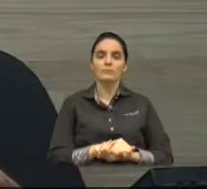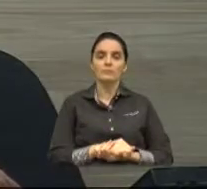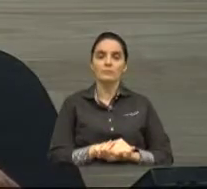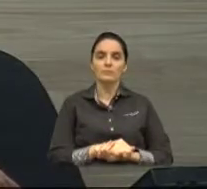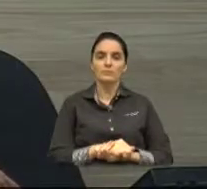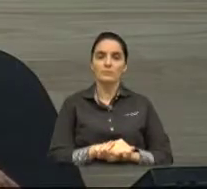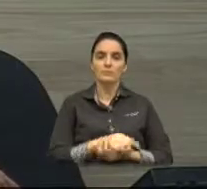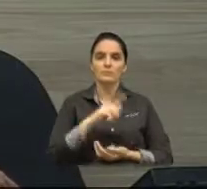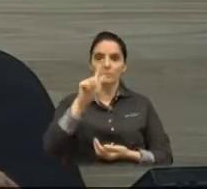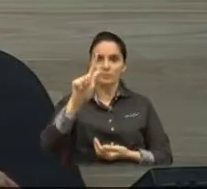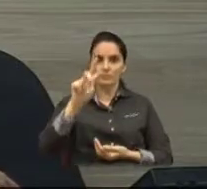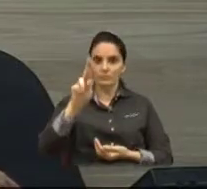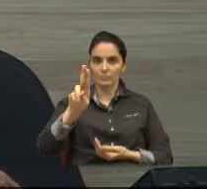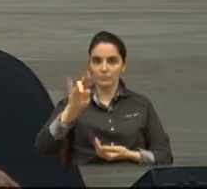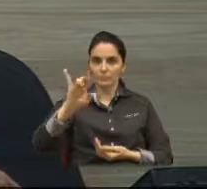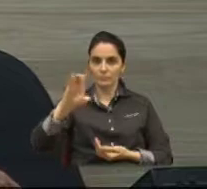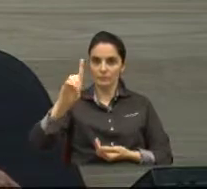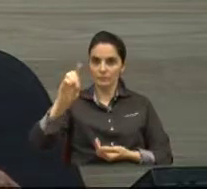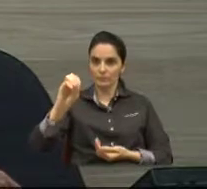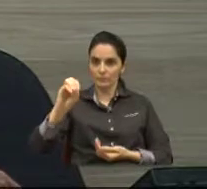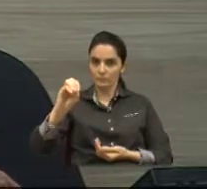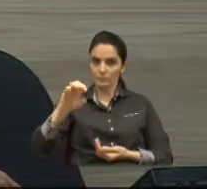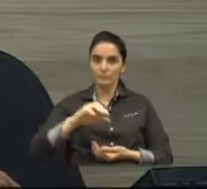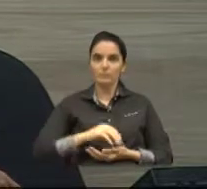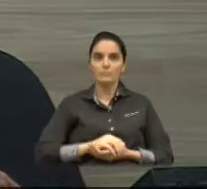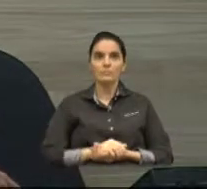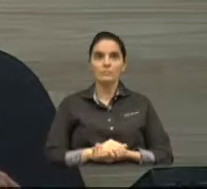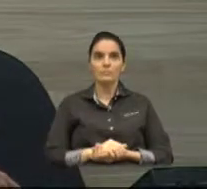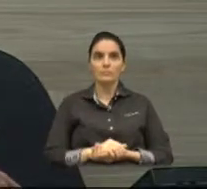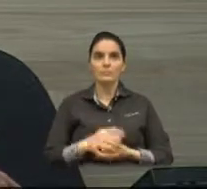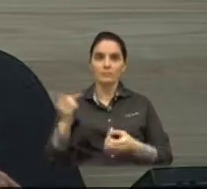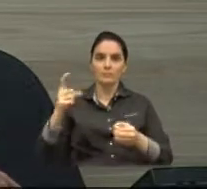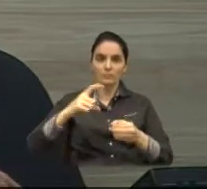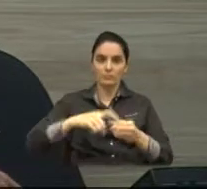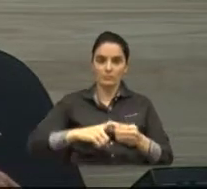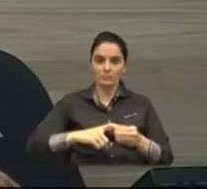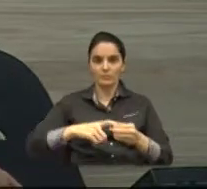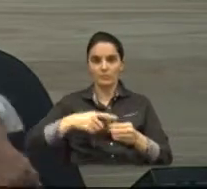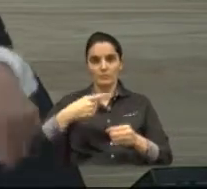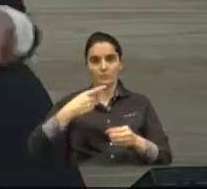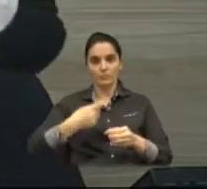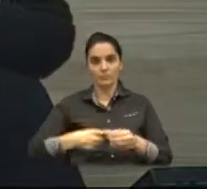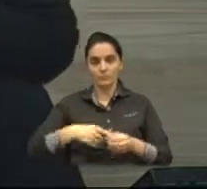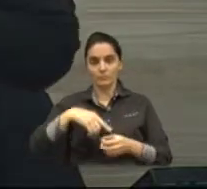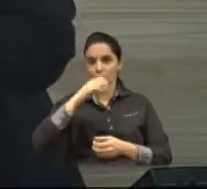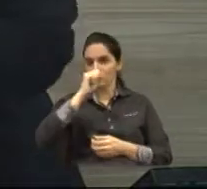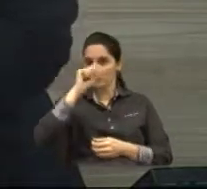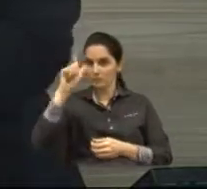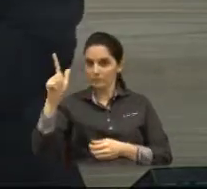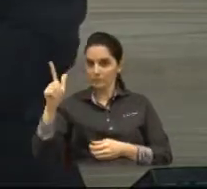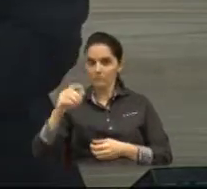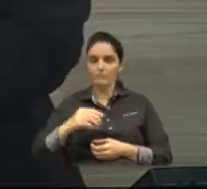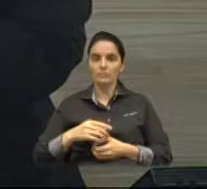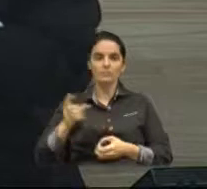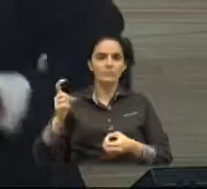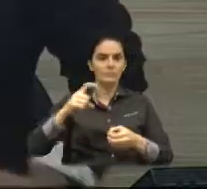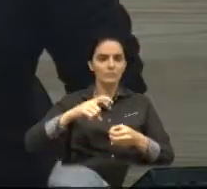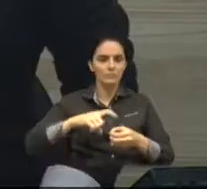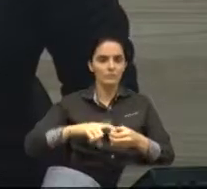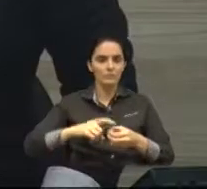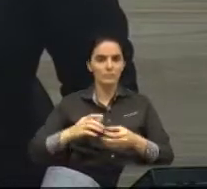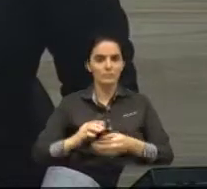para retribuir o bem que essa cidade fez a ele, chegando às